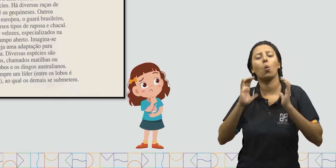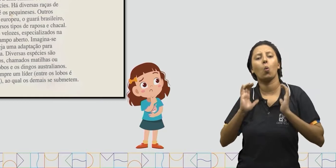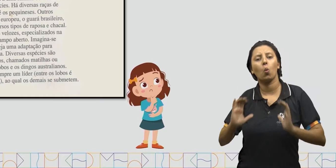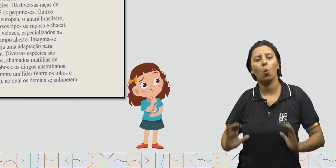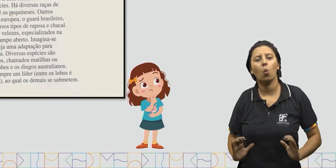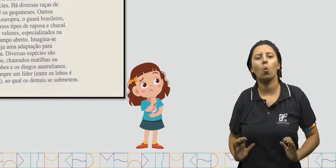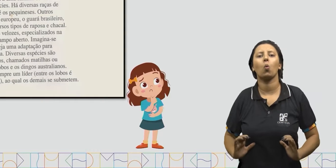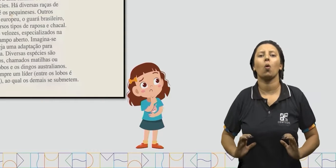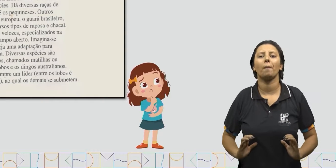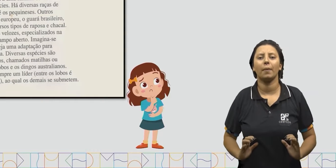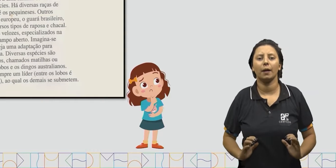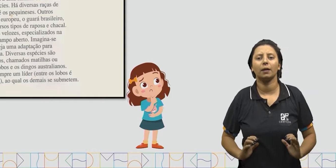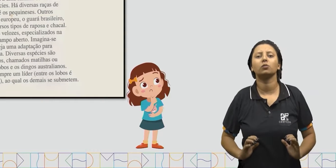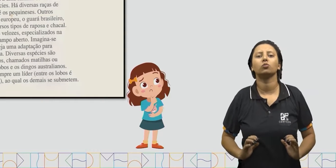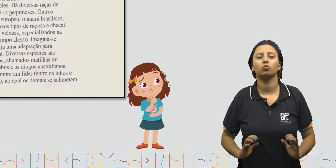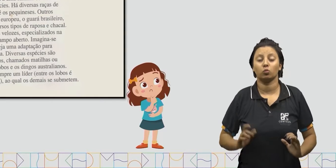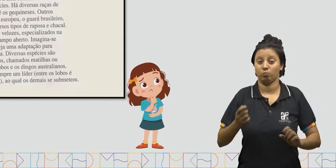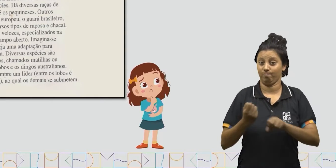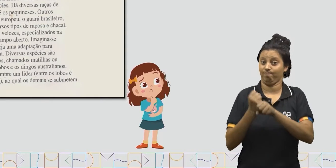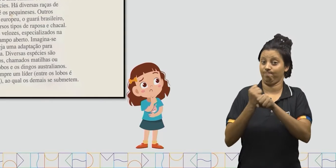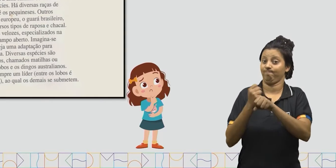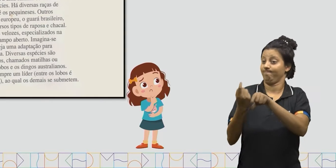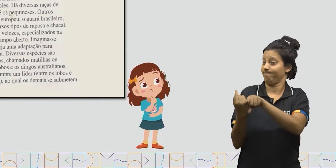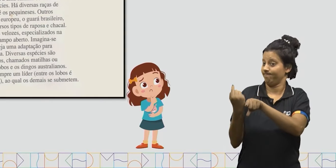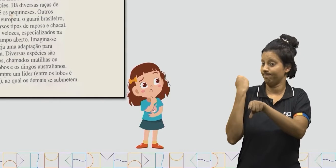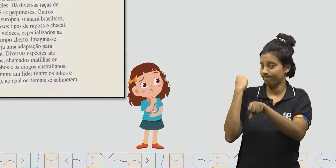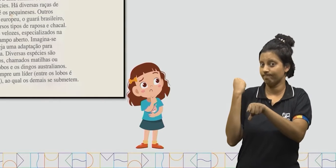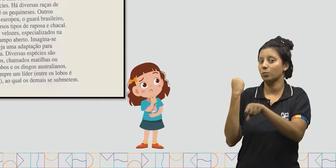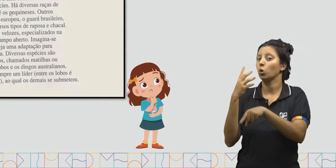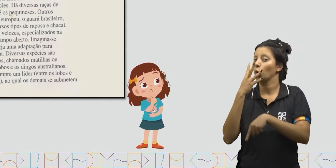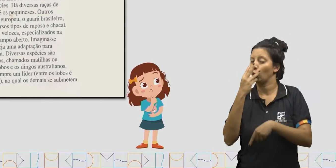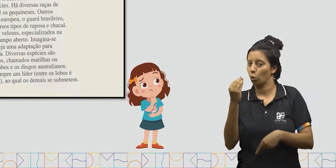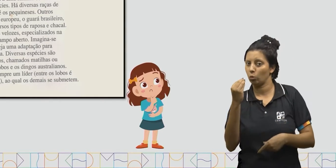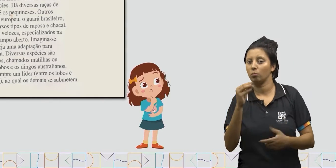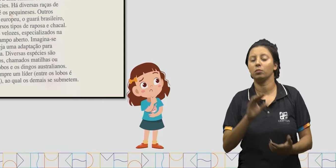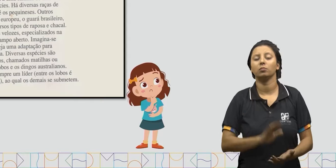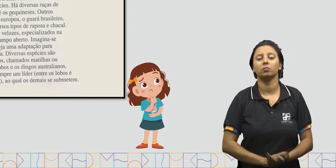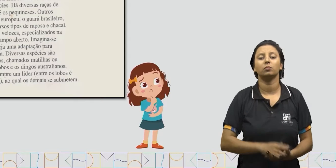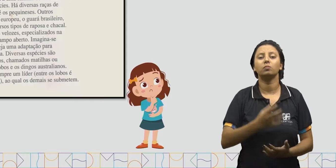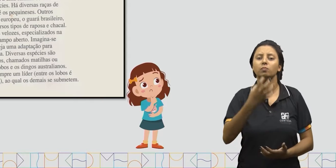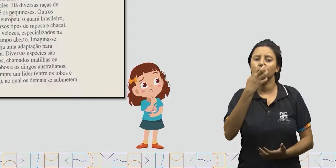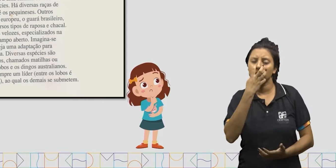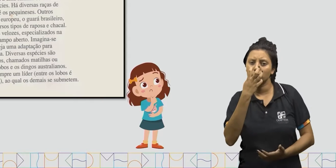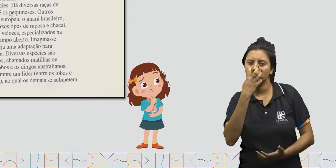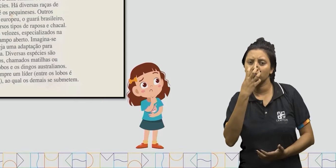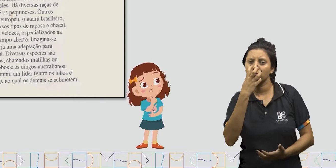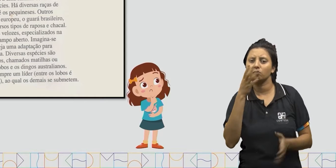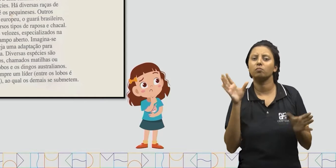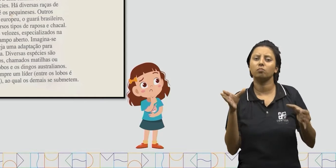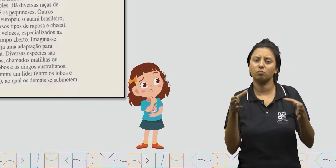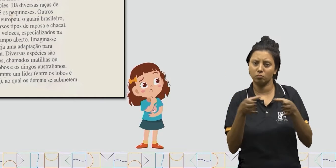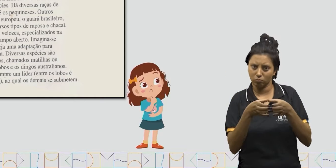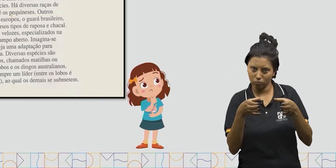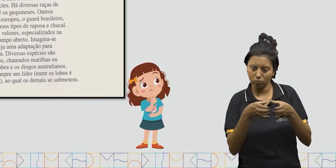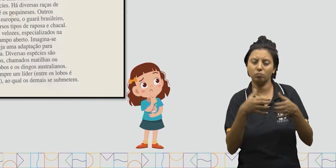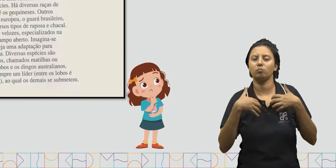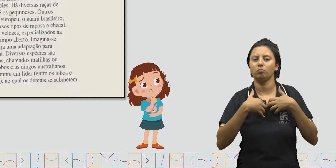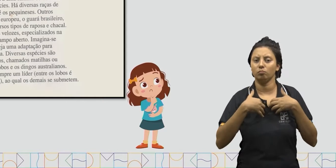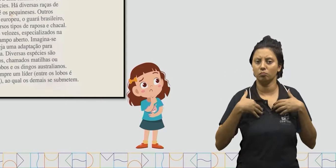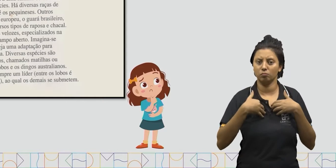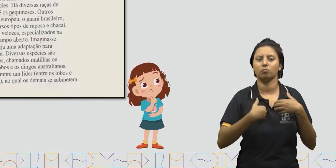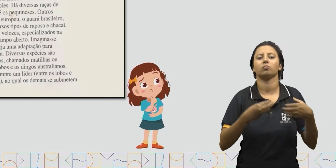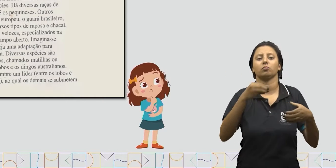comportamentos herdados de seus ancestrais selvagens, os lobos. Os cães pertencem a uma família de animais que